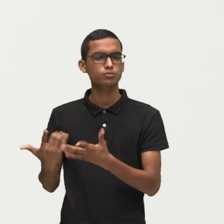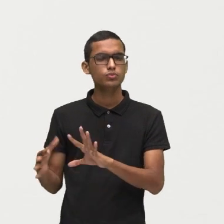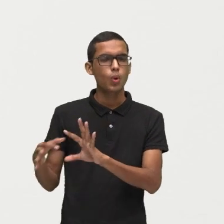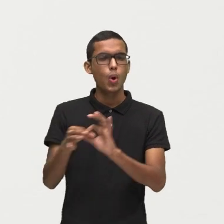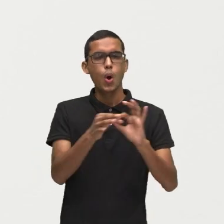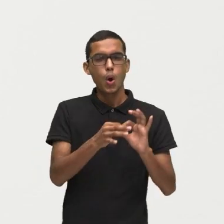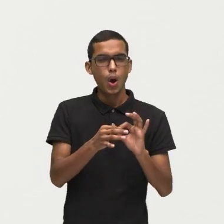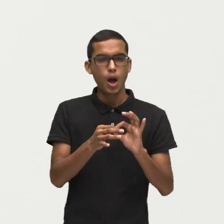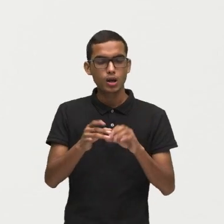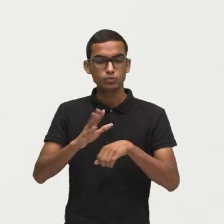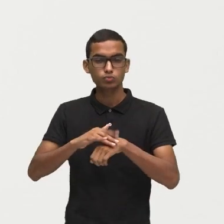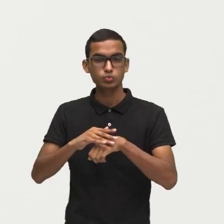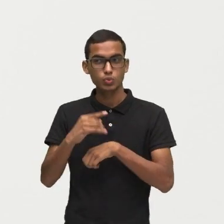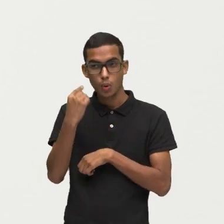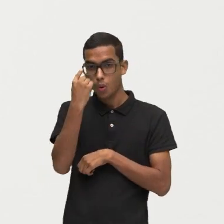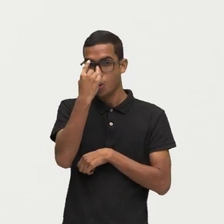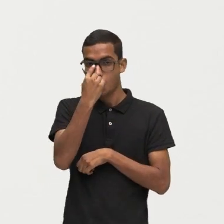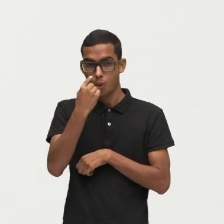tá bom?